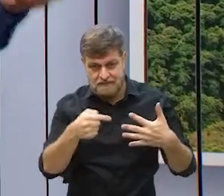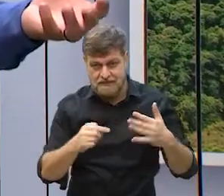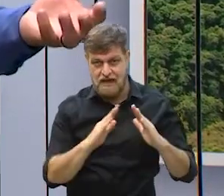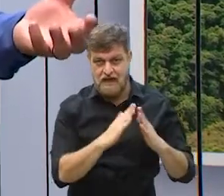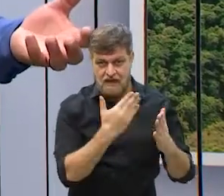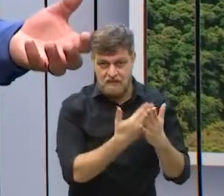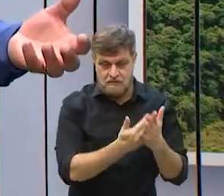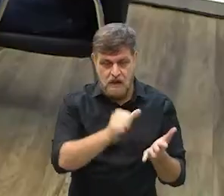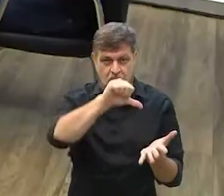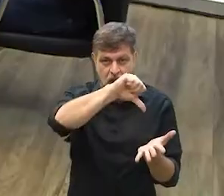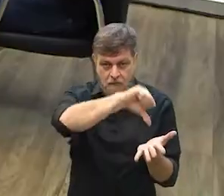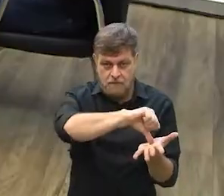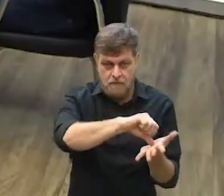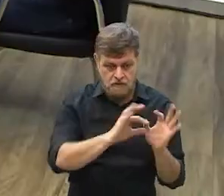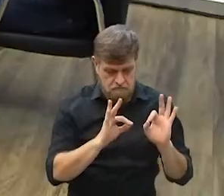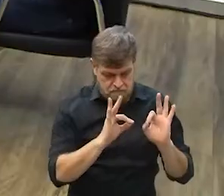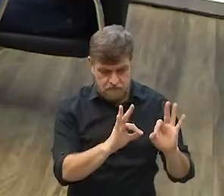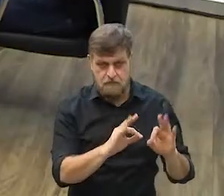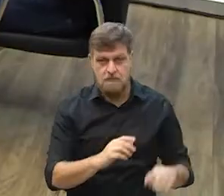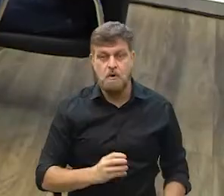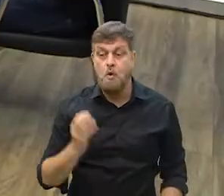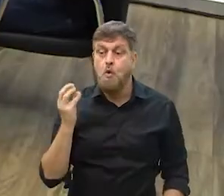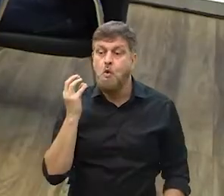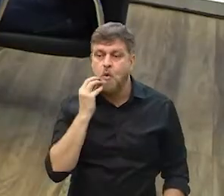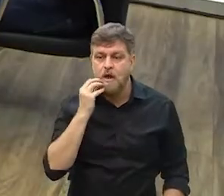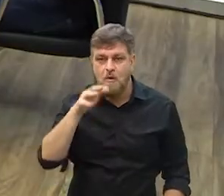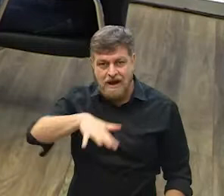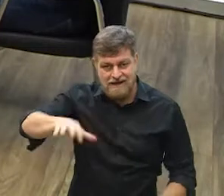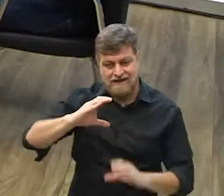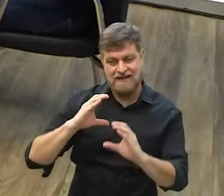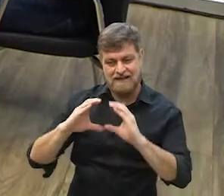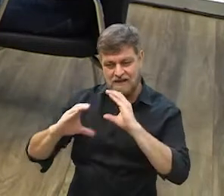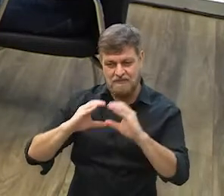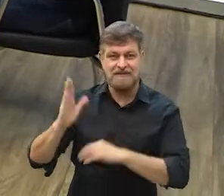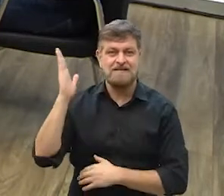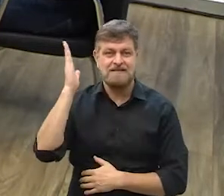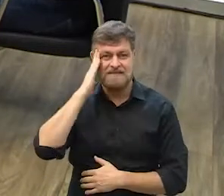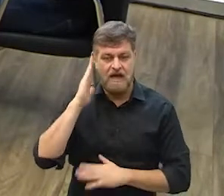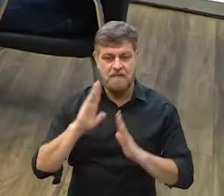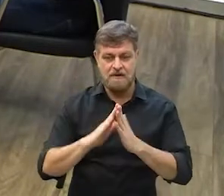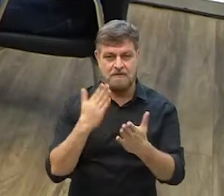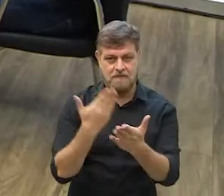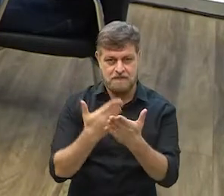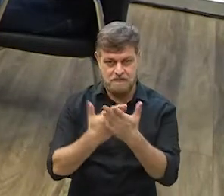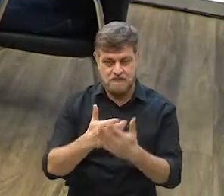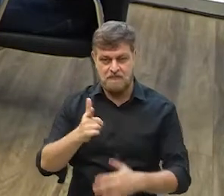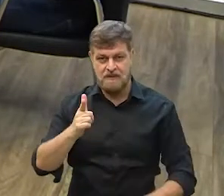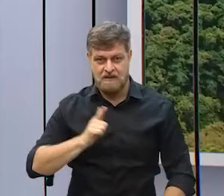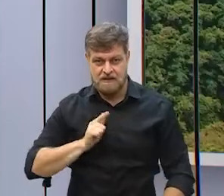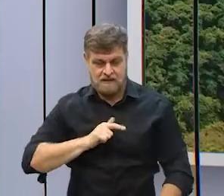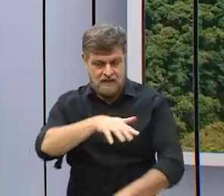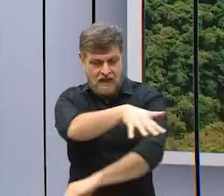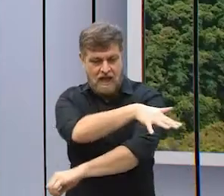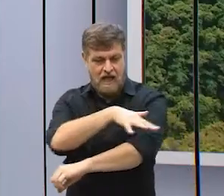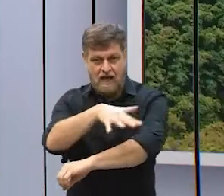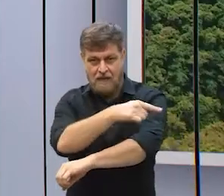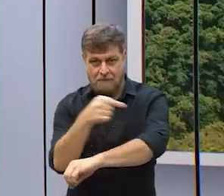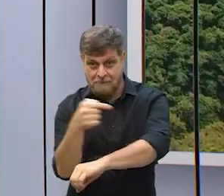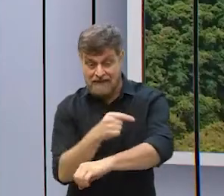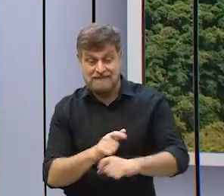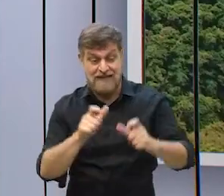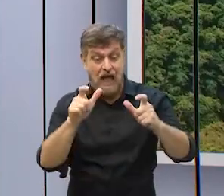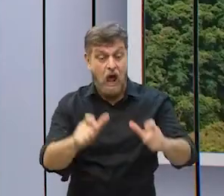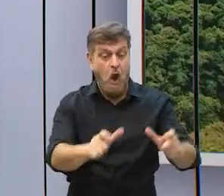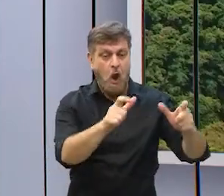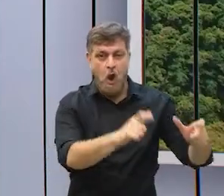ser um polo irradiador. O Igor, que é da comunicação, pode, você ter uma escola, você ter ali na Praça da Concórdia